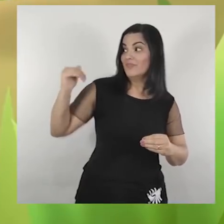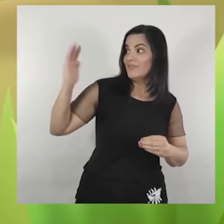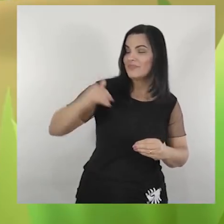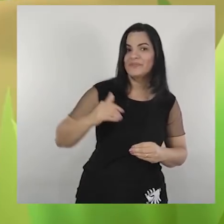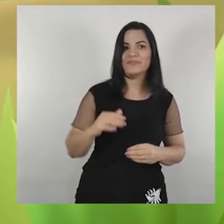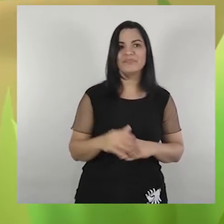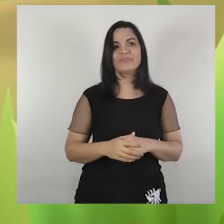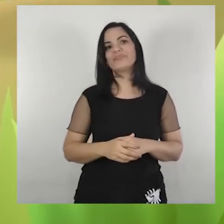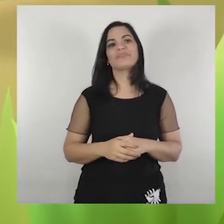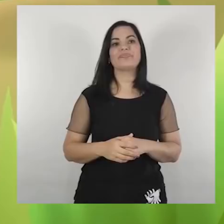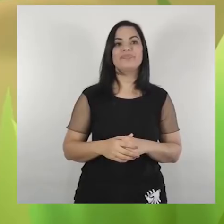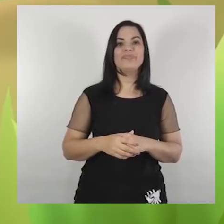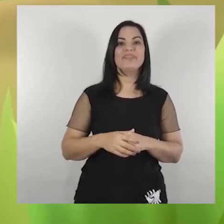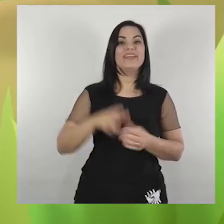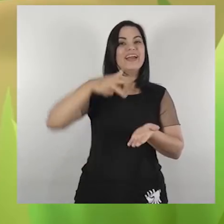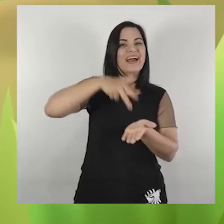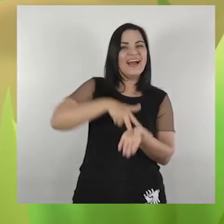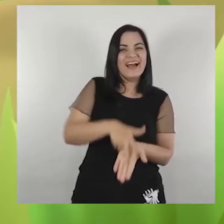Vamos! Por aqui.